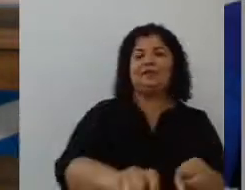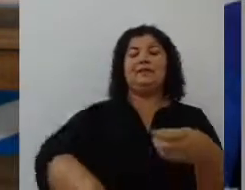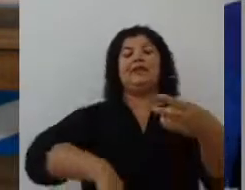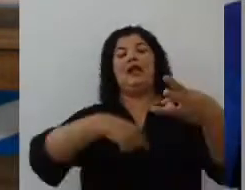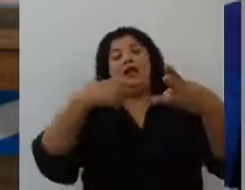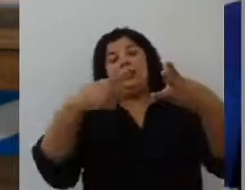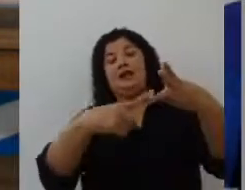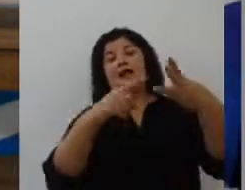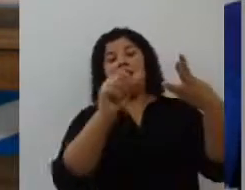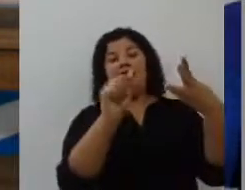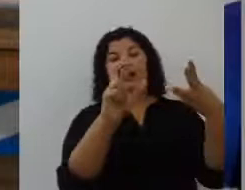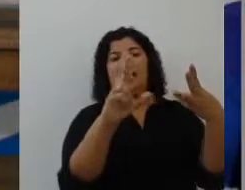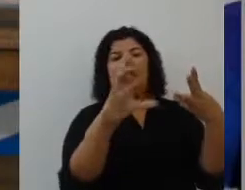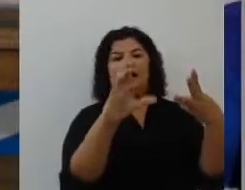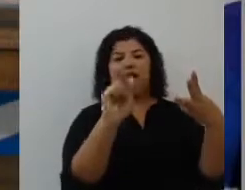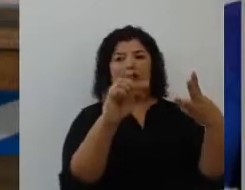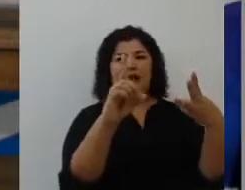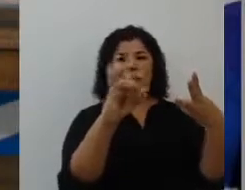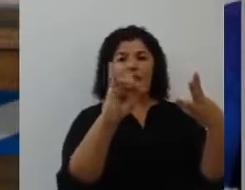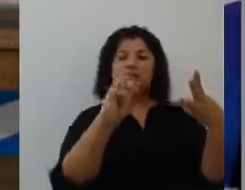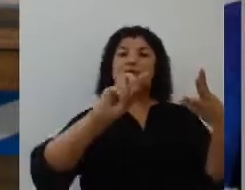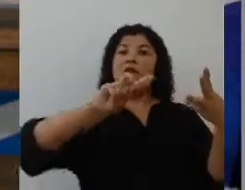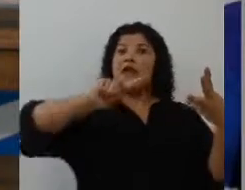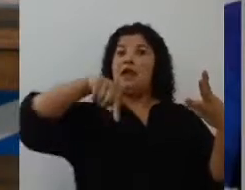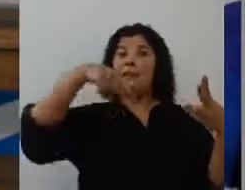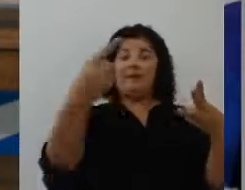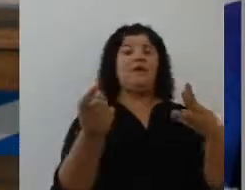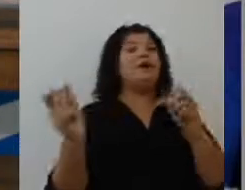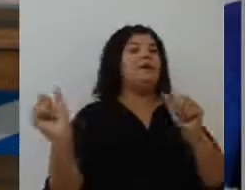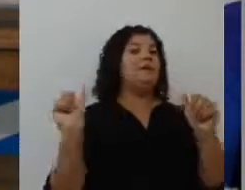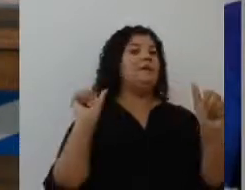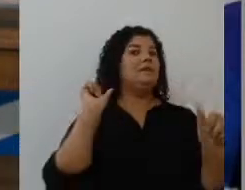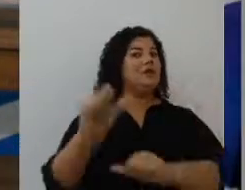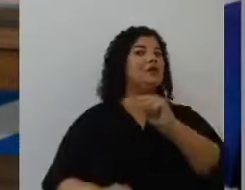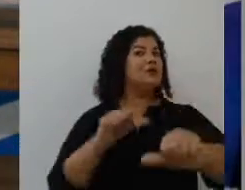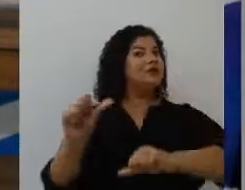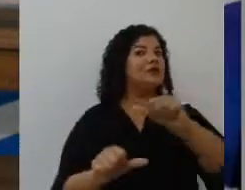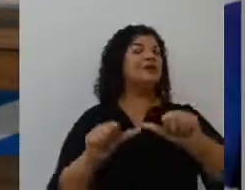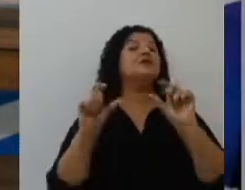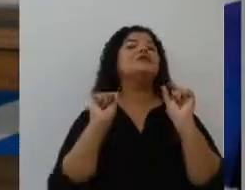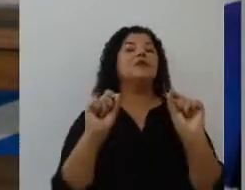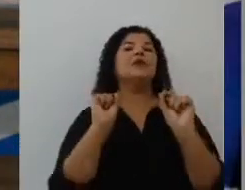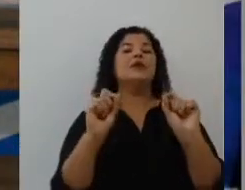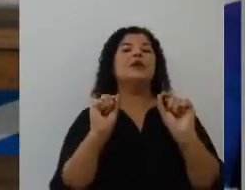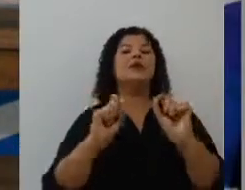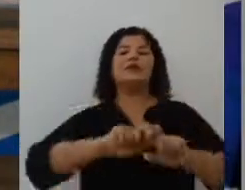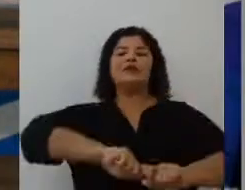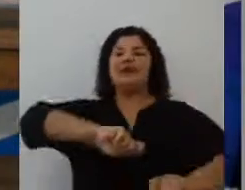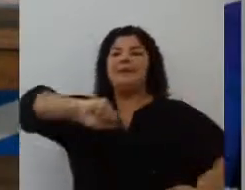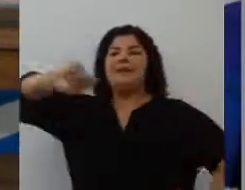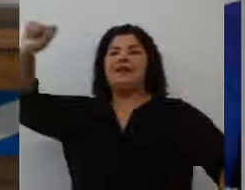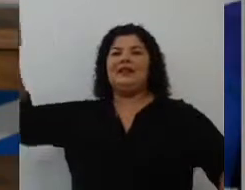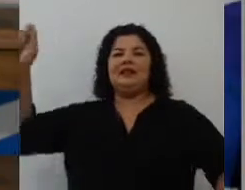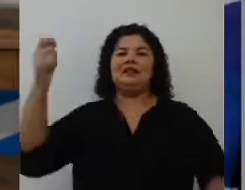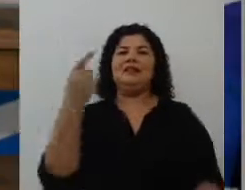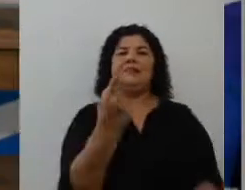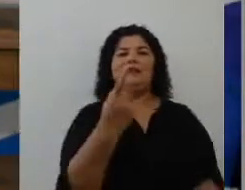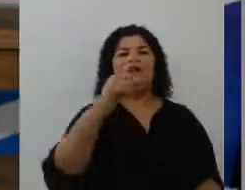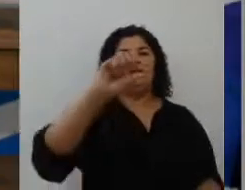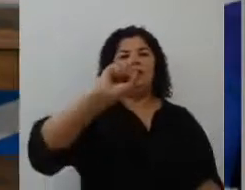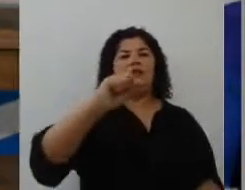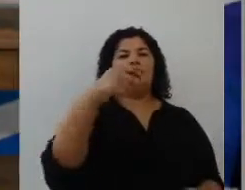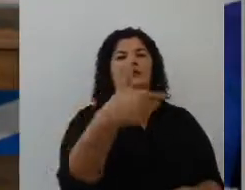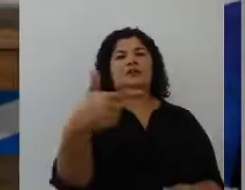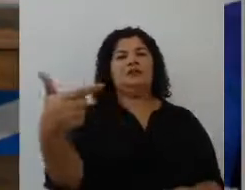de transição na arte, de maneira geral, tá? E aí vai acontecer a independência em 1822.